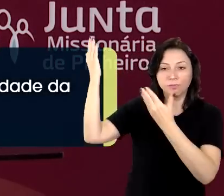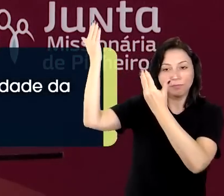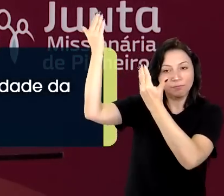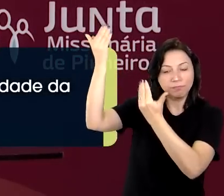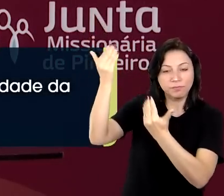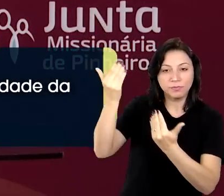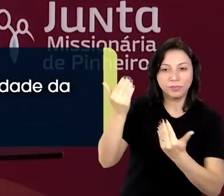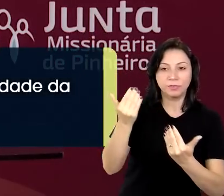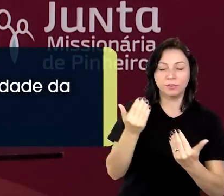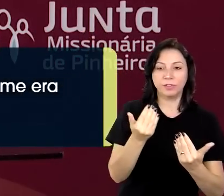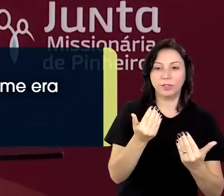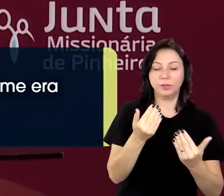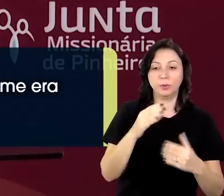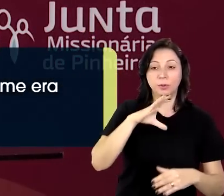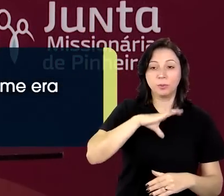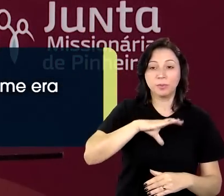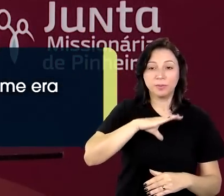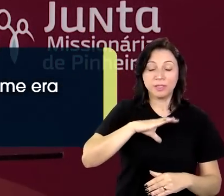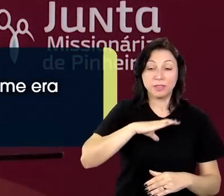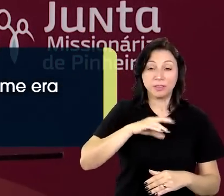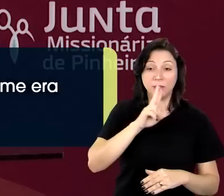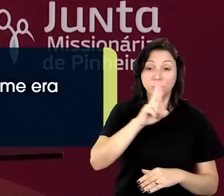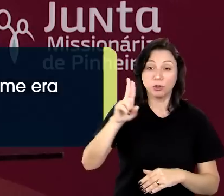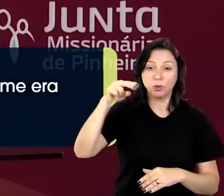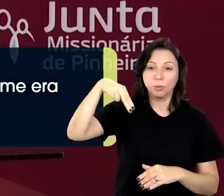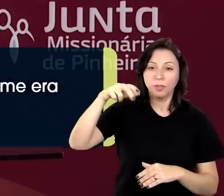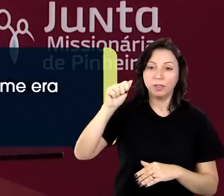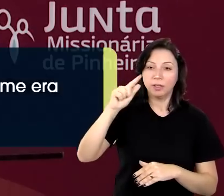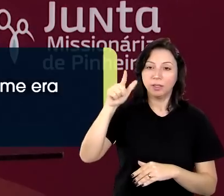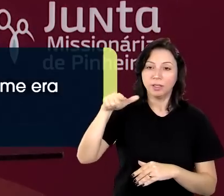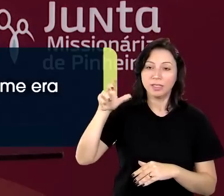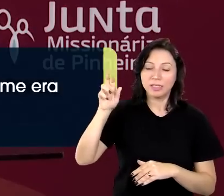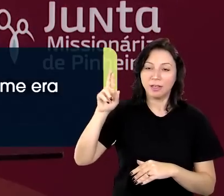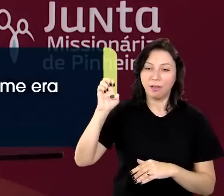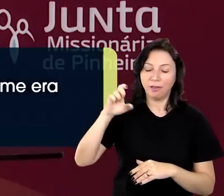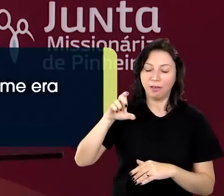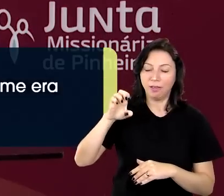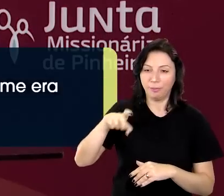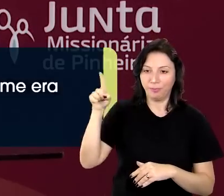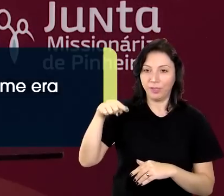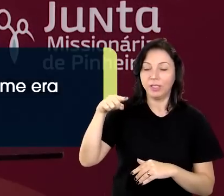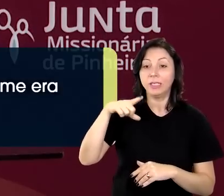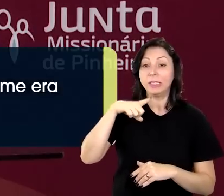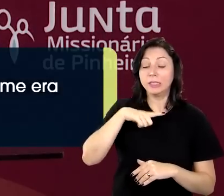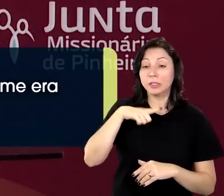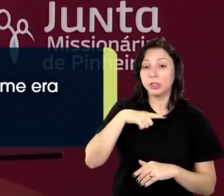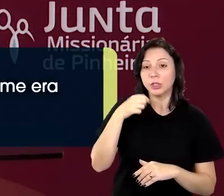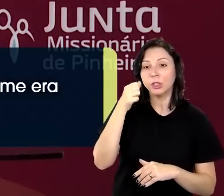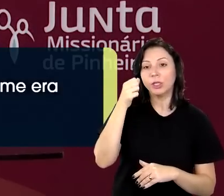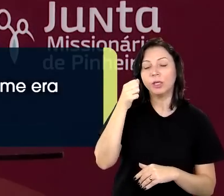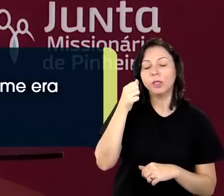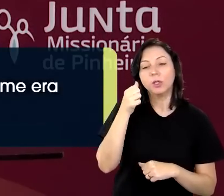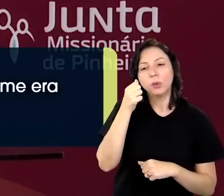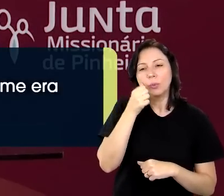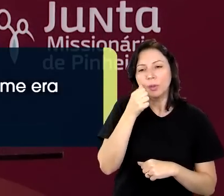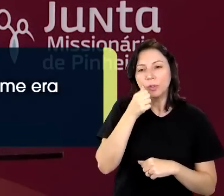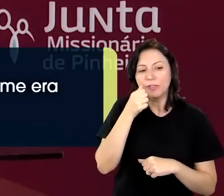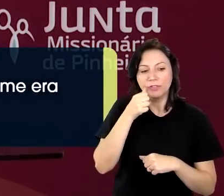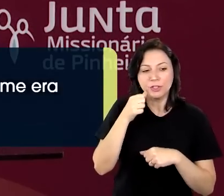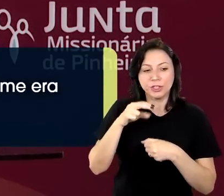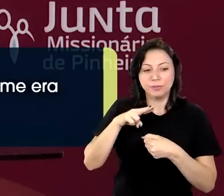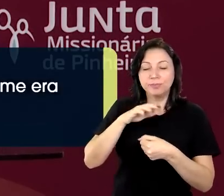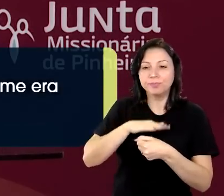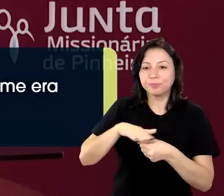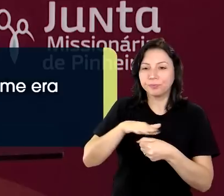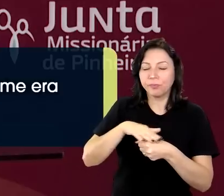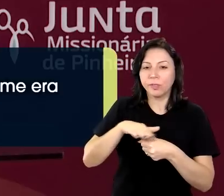chamada Nazaré, a uma virgem desposada com certo homem da casa de Davi, cujo nome era